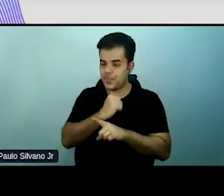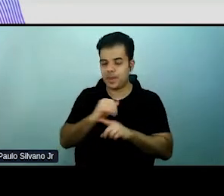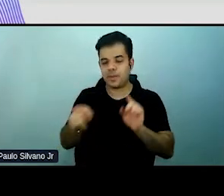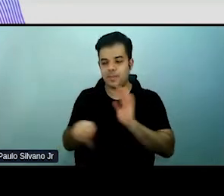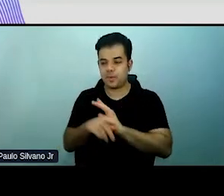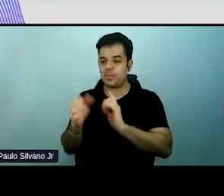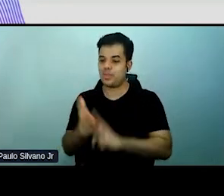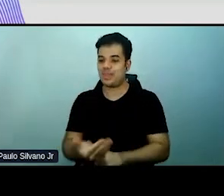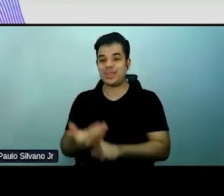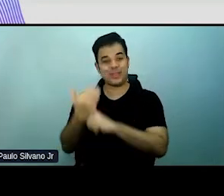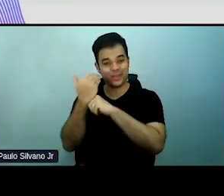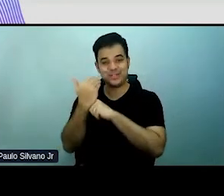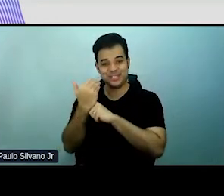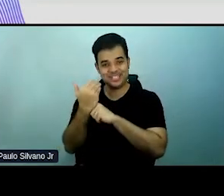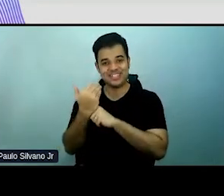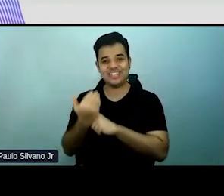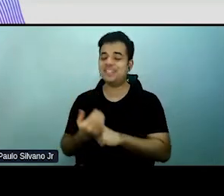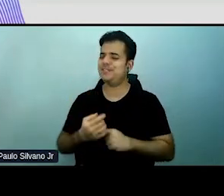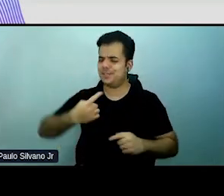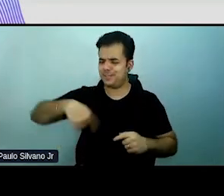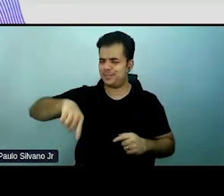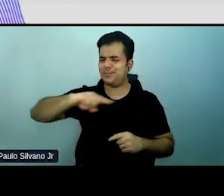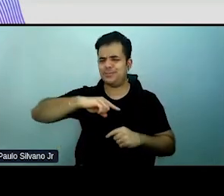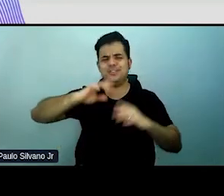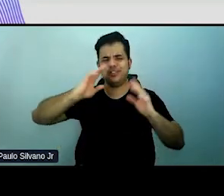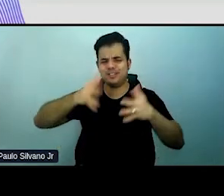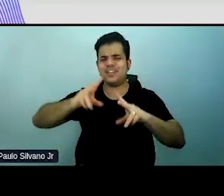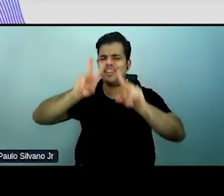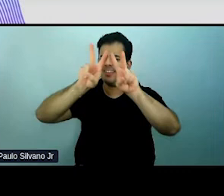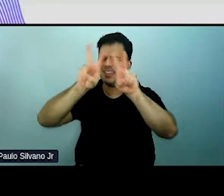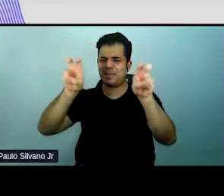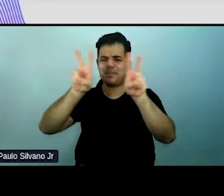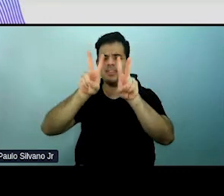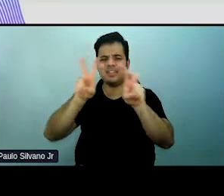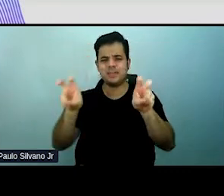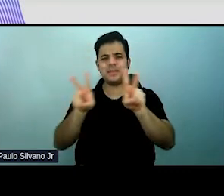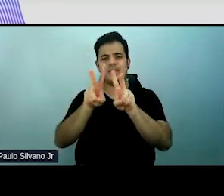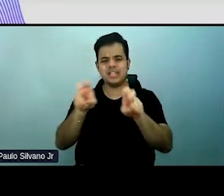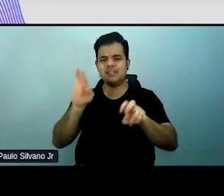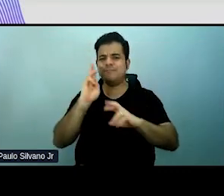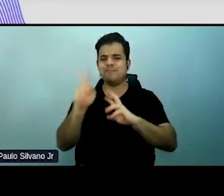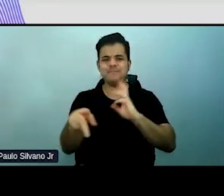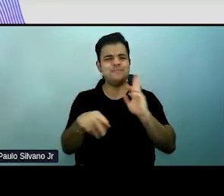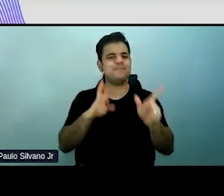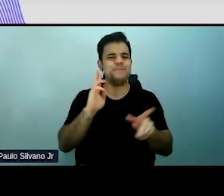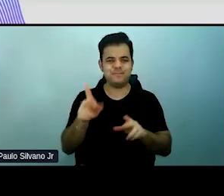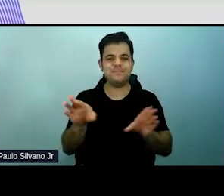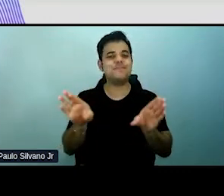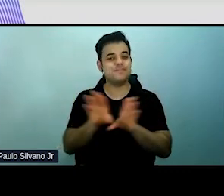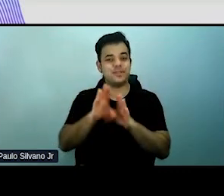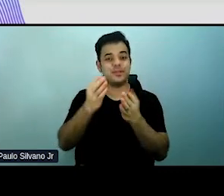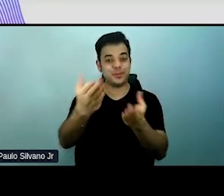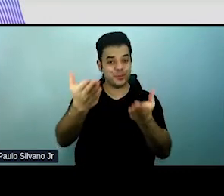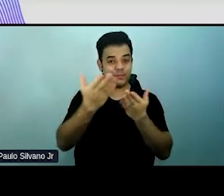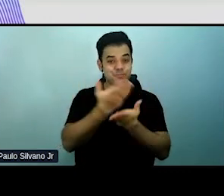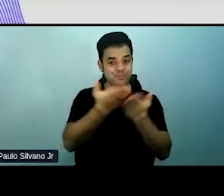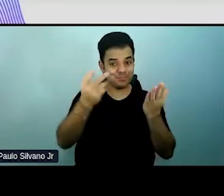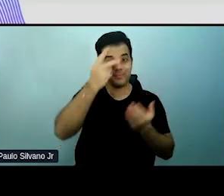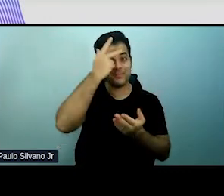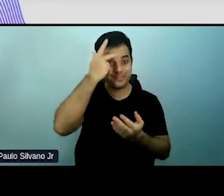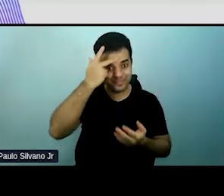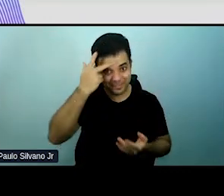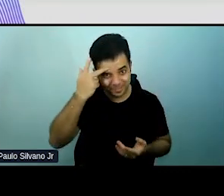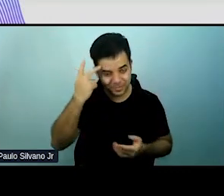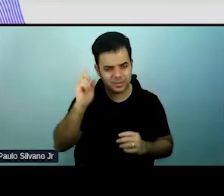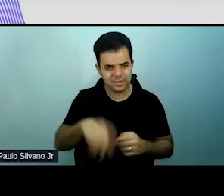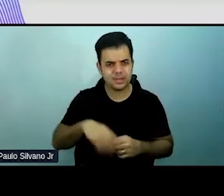tecnologia, enfim, a gente já falou por vários temas que eu até convido todas as pessoas que estão aqui